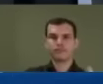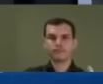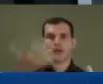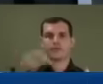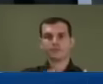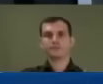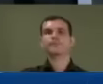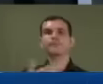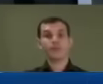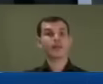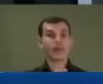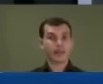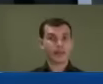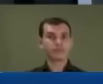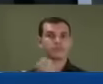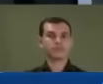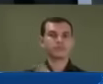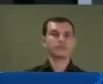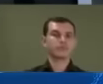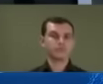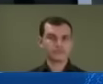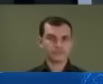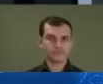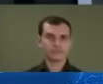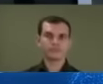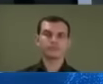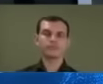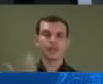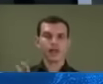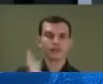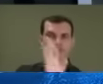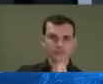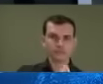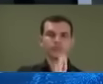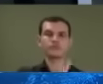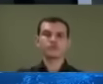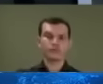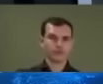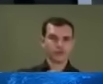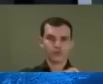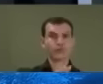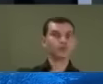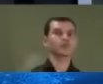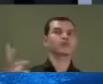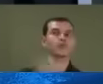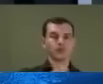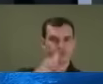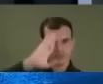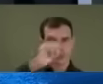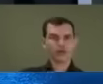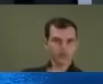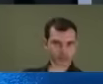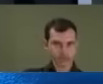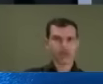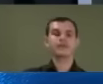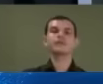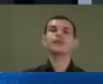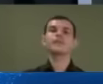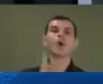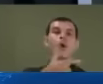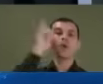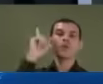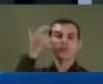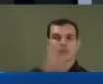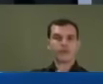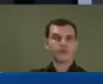isso, assegurado o orçamento para o pagamento do auxílio moradia para todos os militares no ano passado, e ainda ontem eu